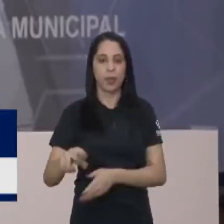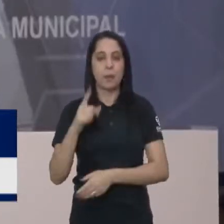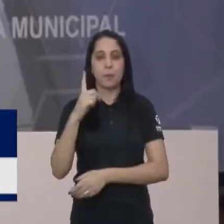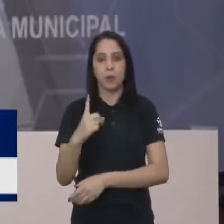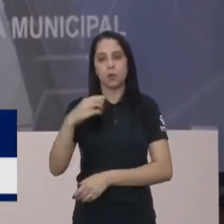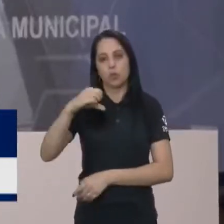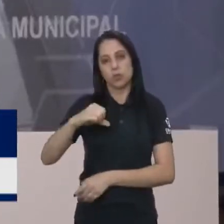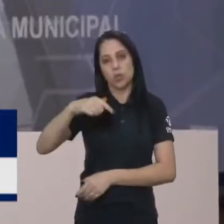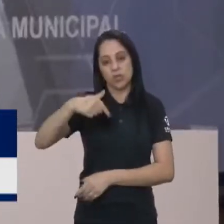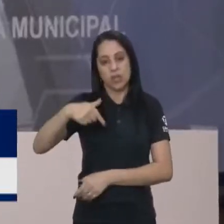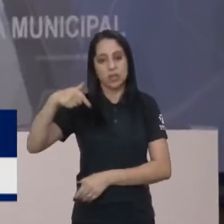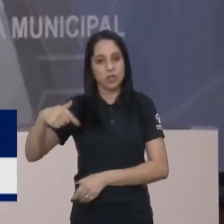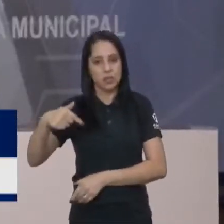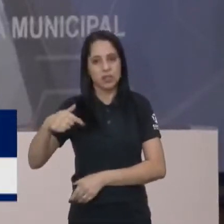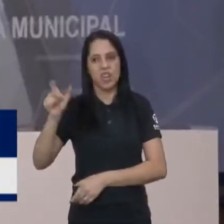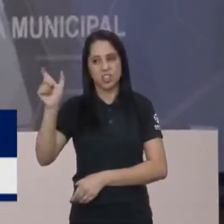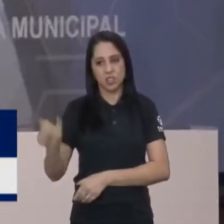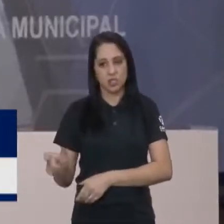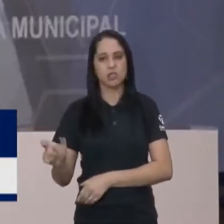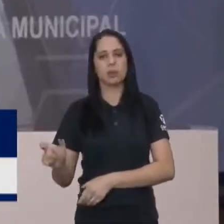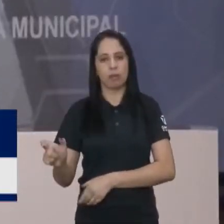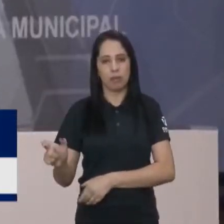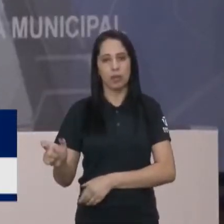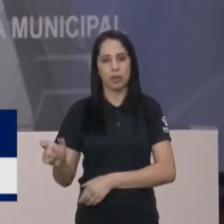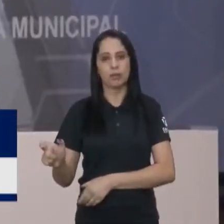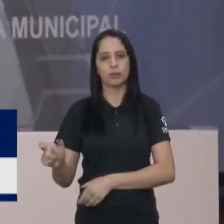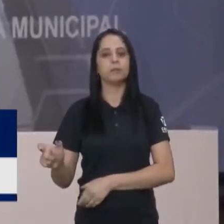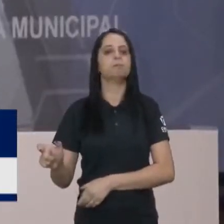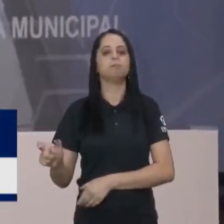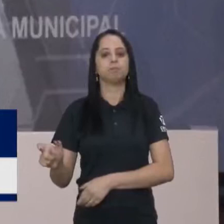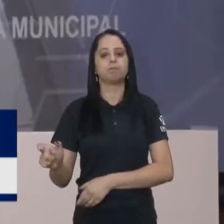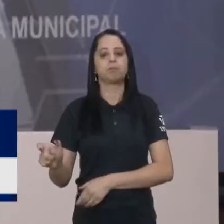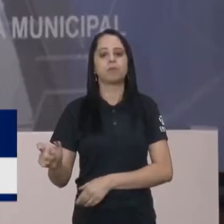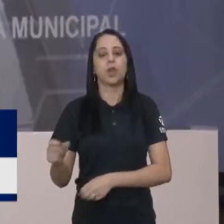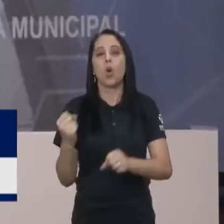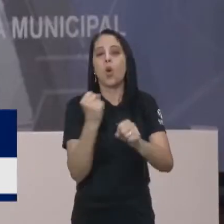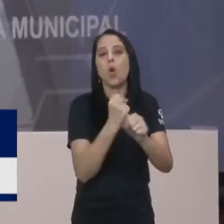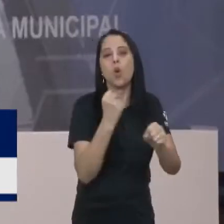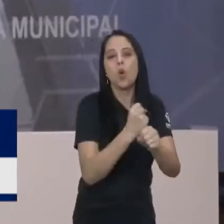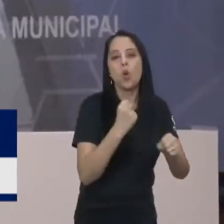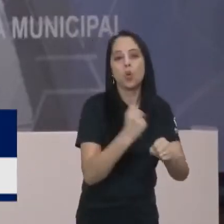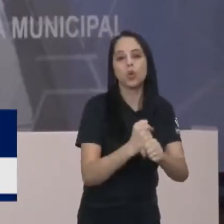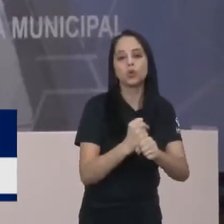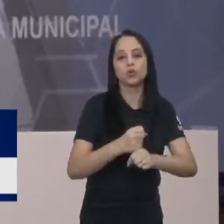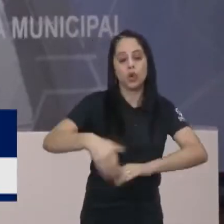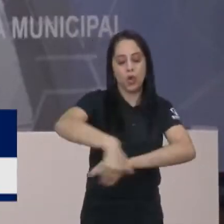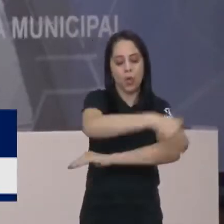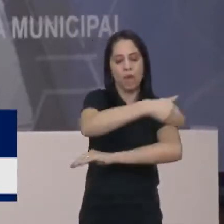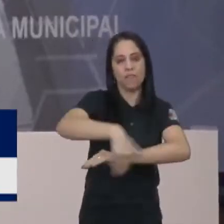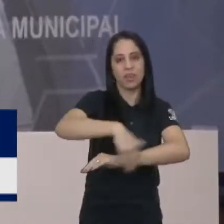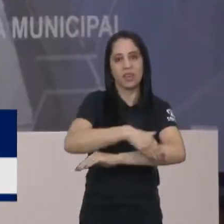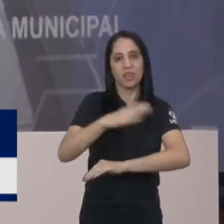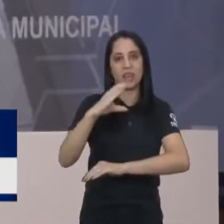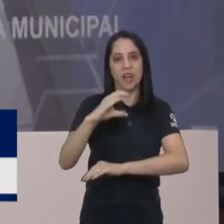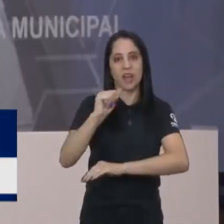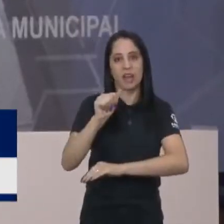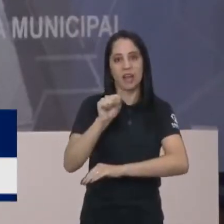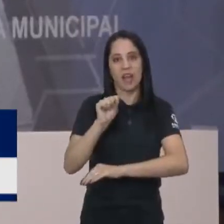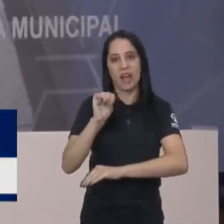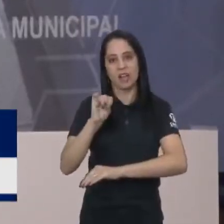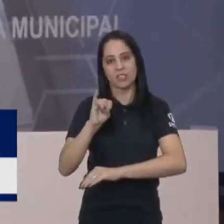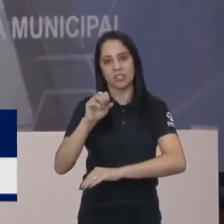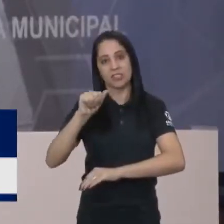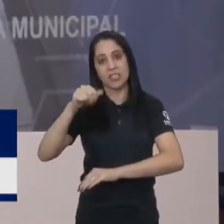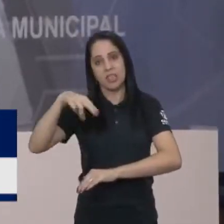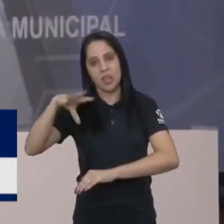montou, ajuizou e obteve emissão de posse para a construção da atual Avenida Cassiano Ricardo, ligando a